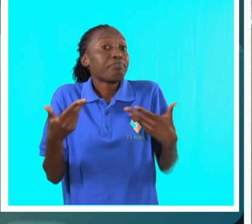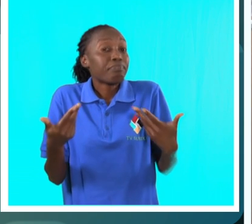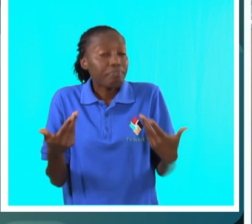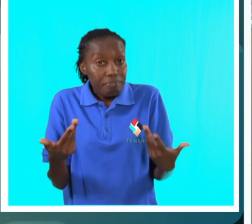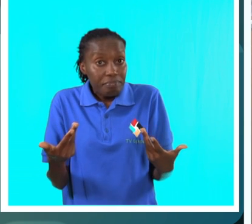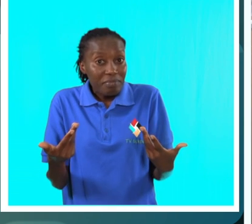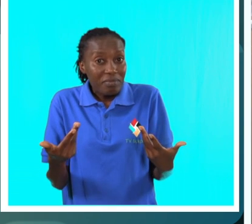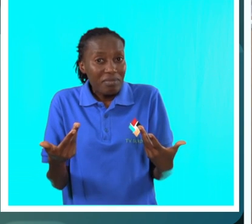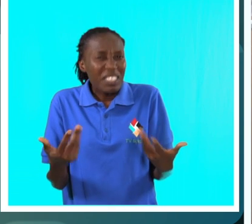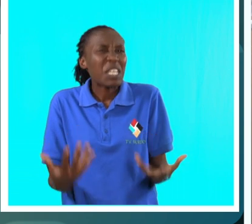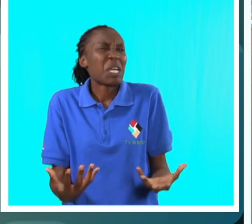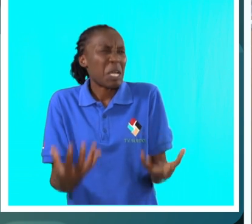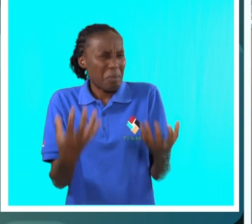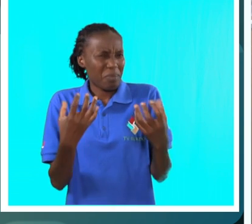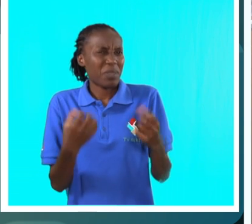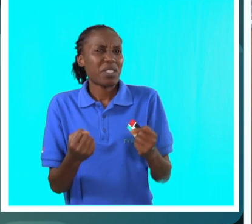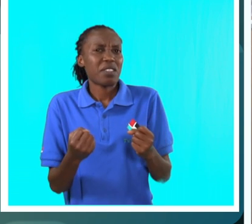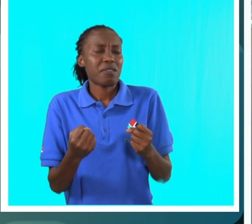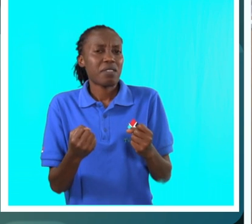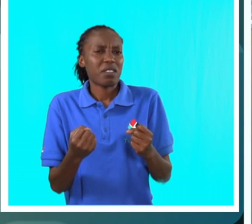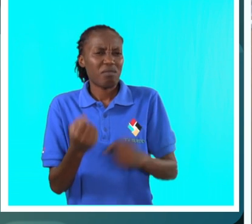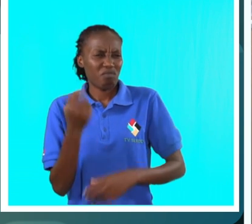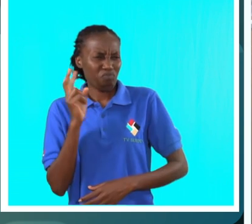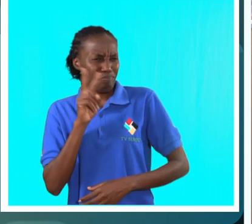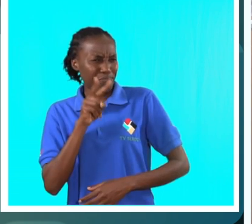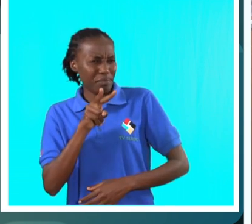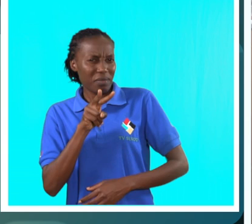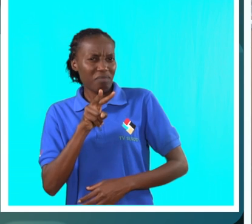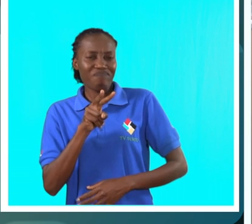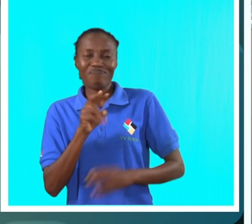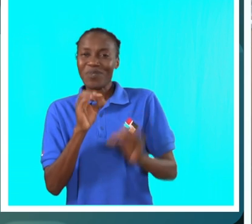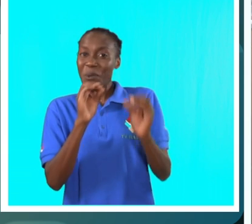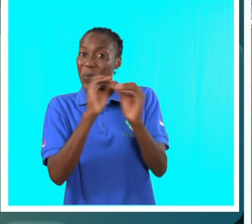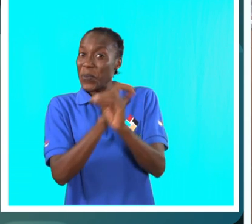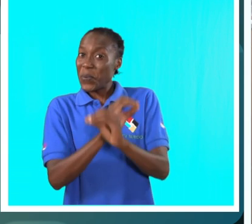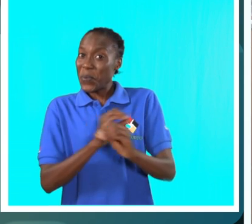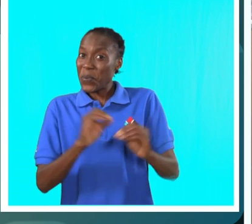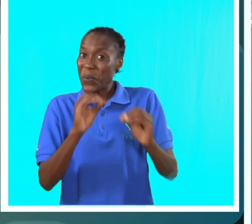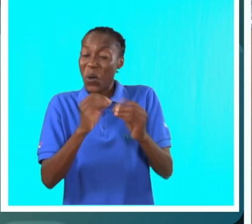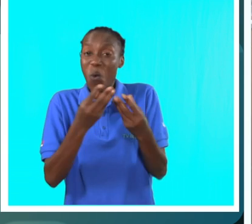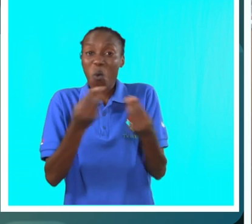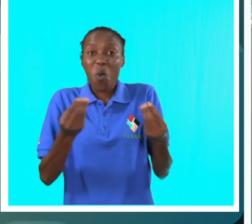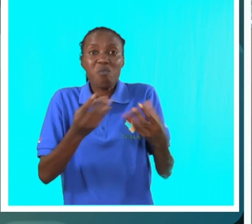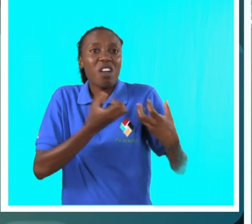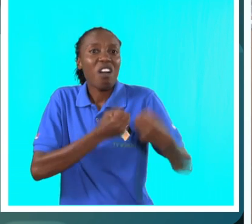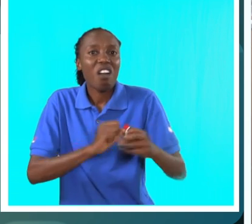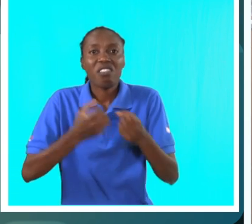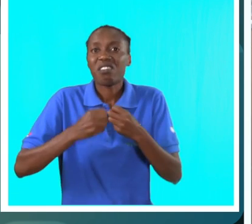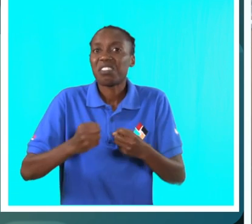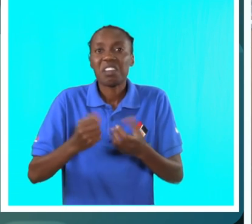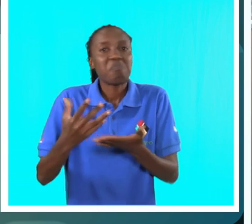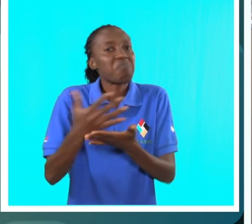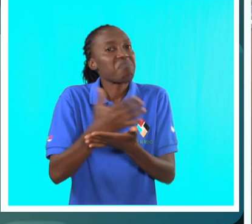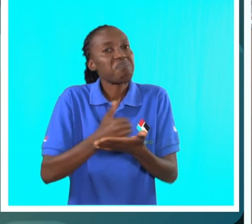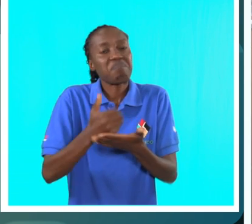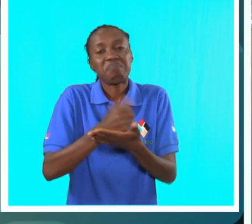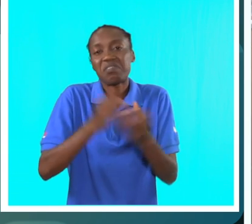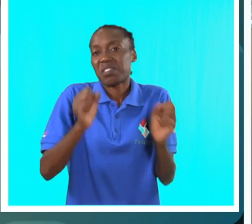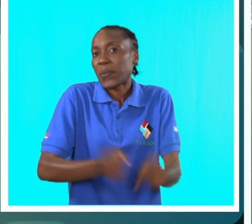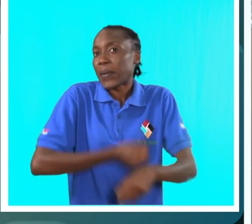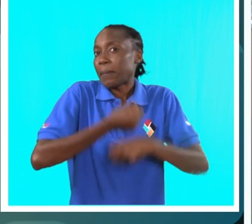nu é capaz de ver que não tem não é capacidade de